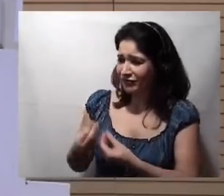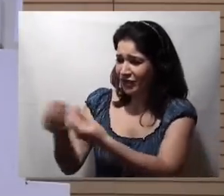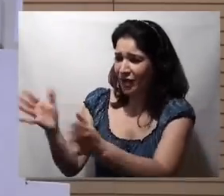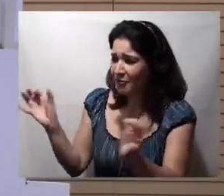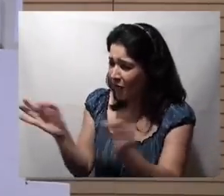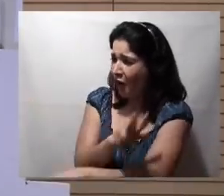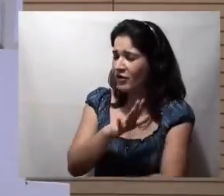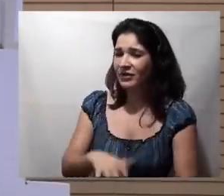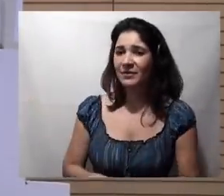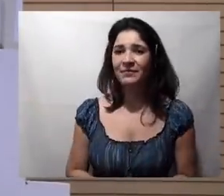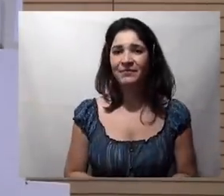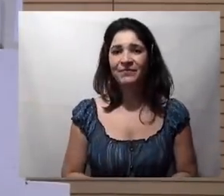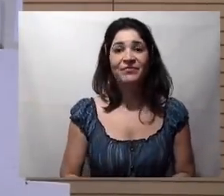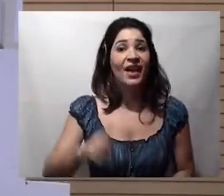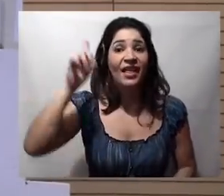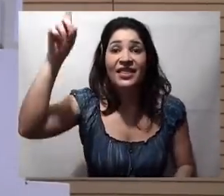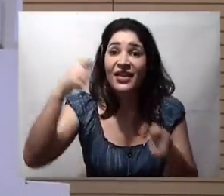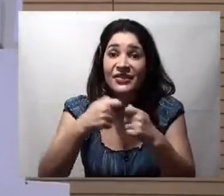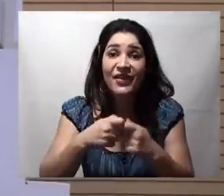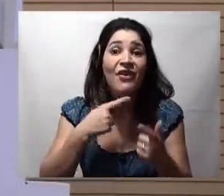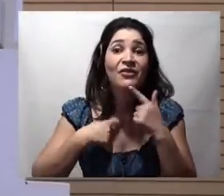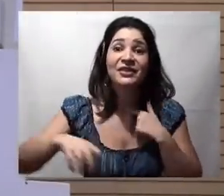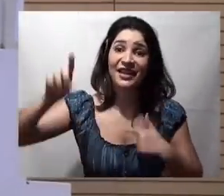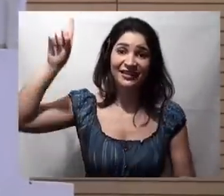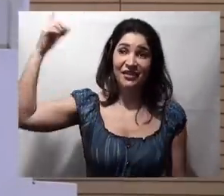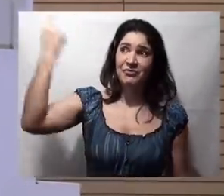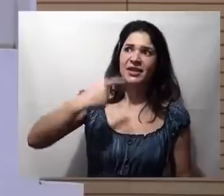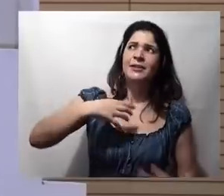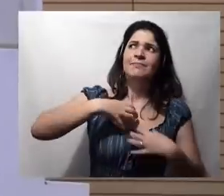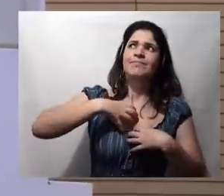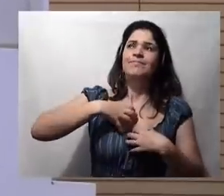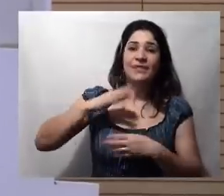e às vezes deus faz assim